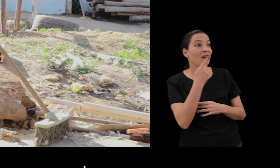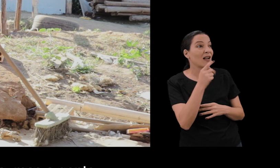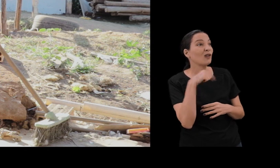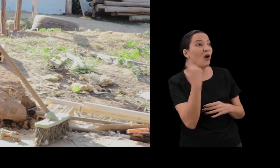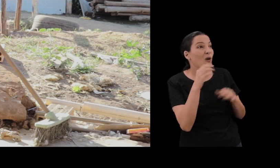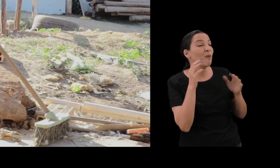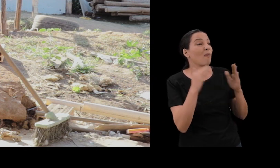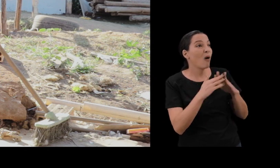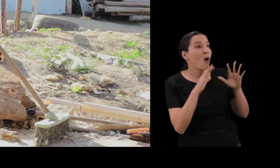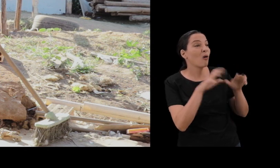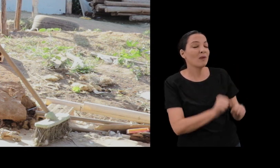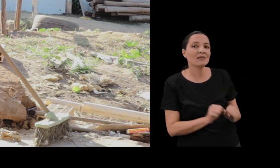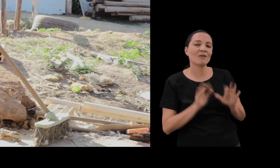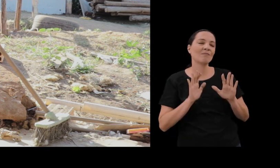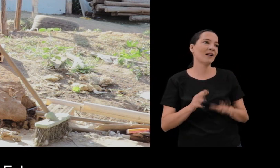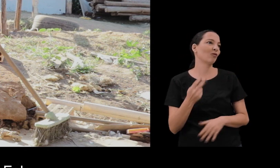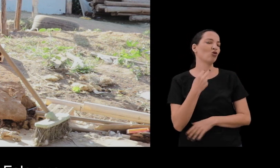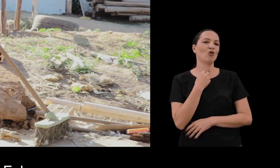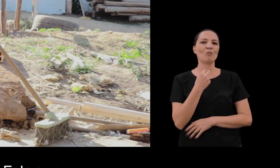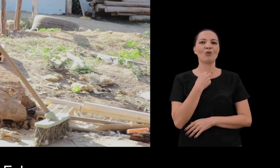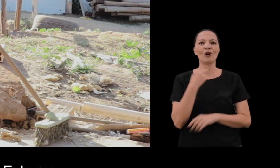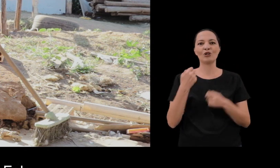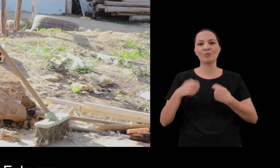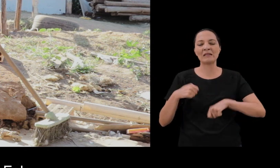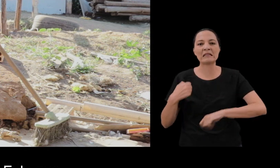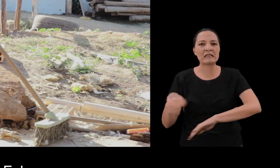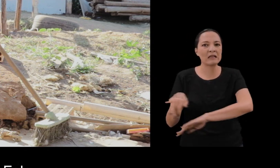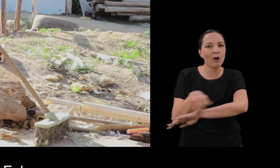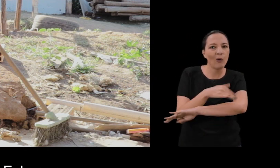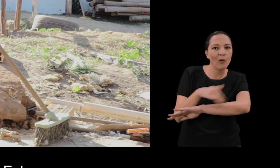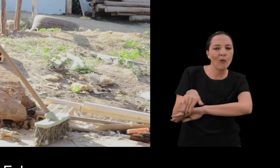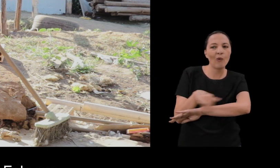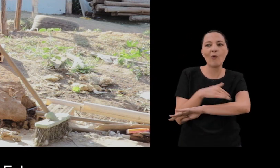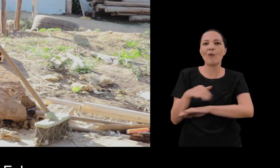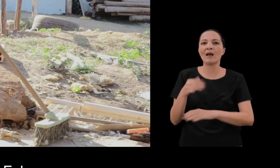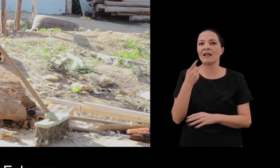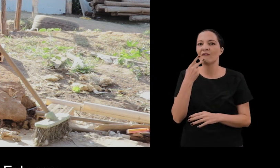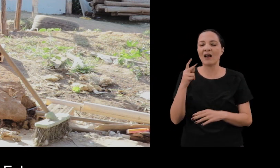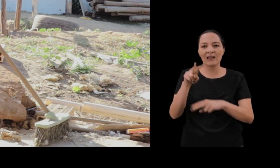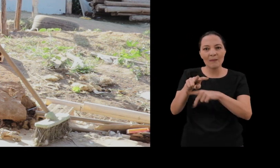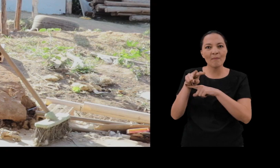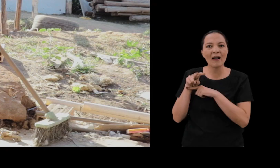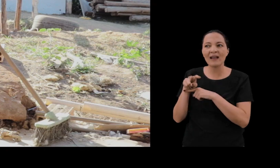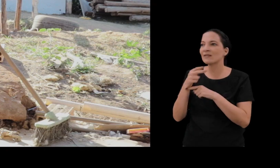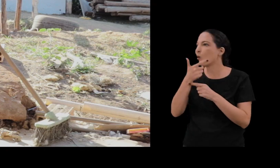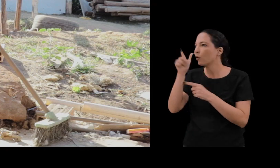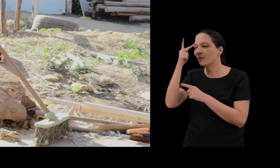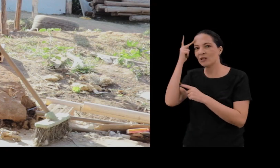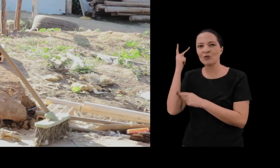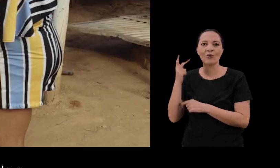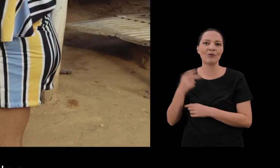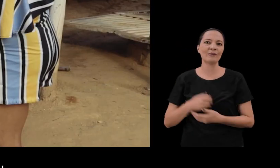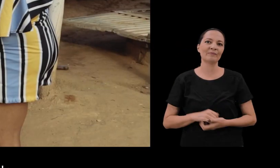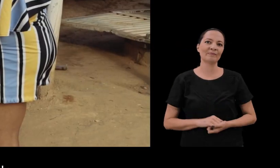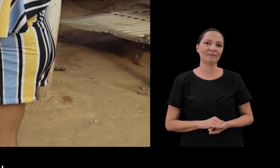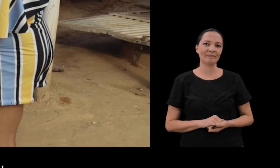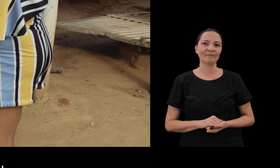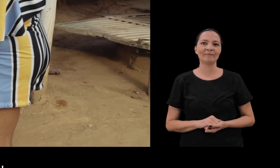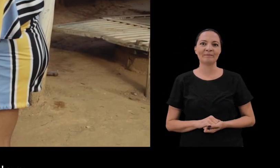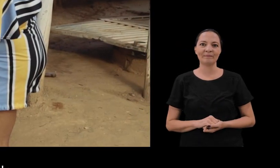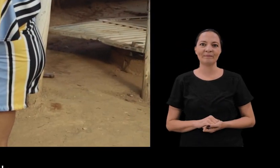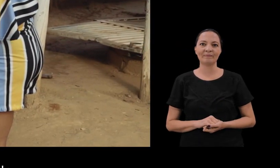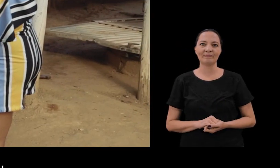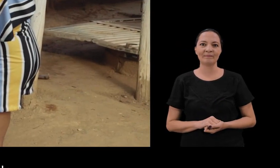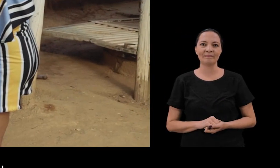na ocupação, não, mas não pode. Tem que ter, não existe, falar arruma emprestado, se vira.